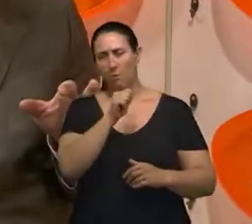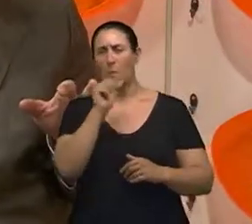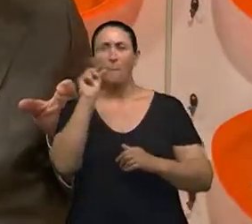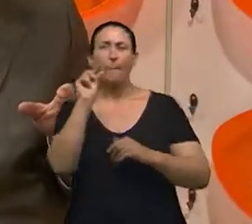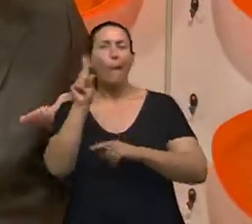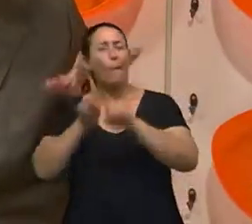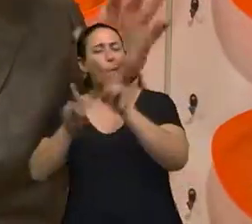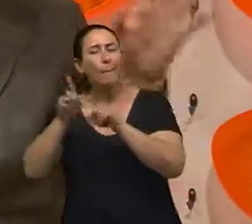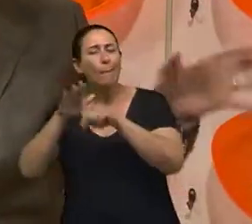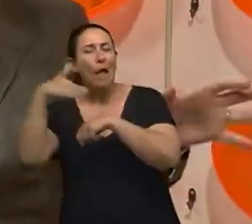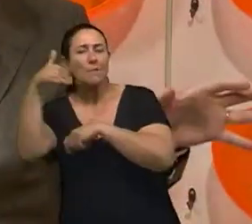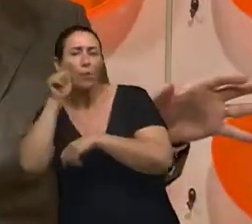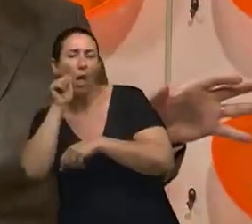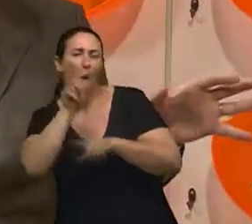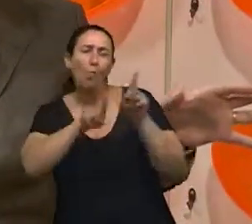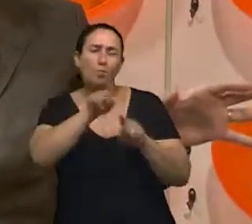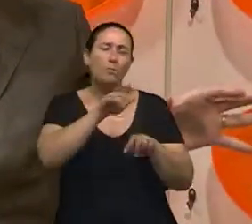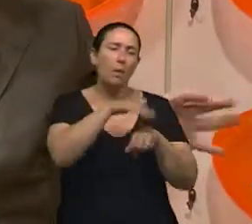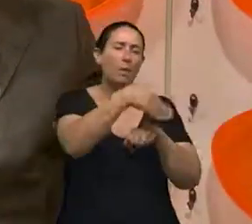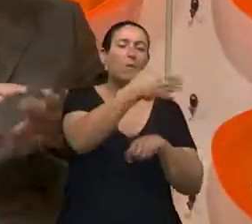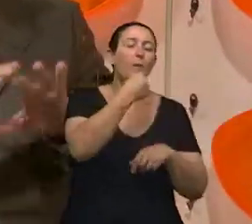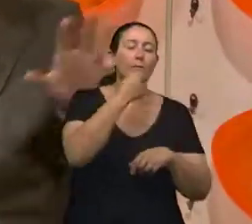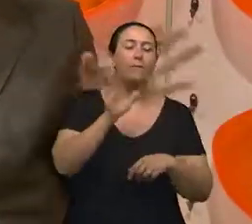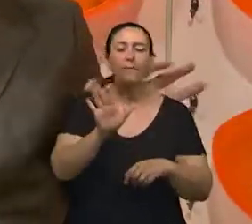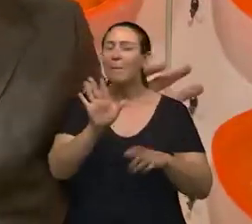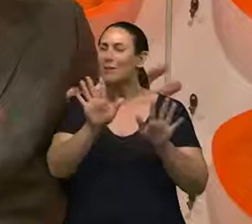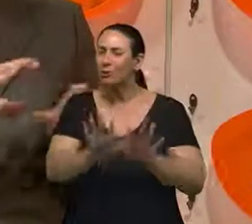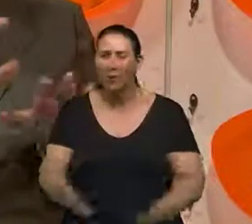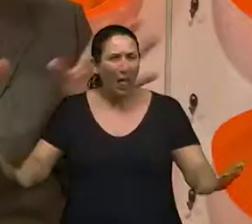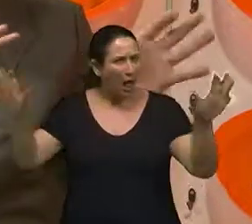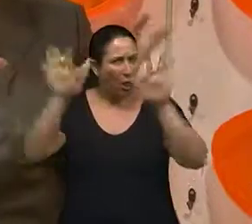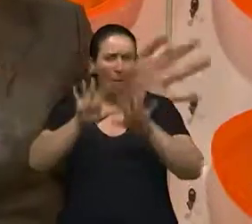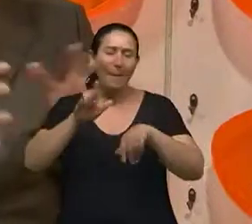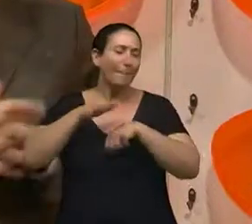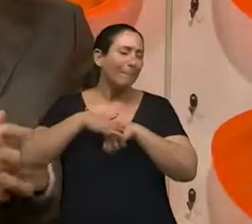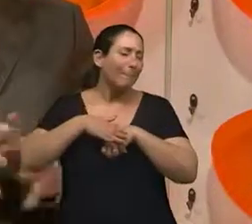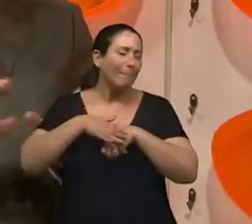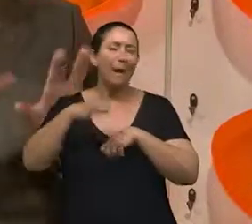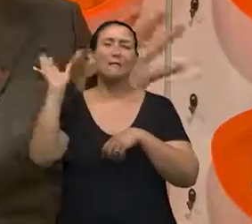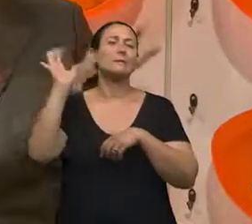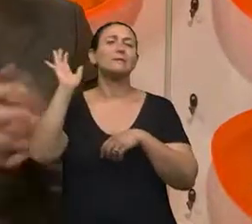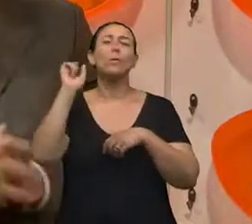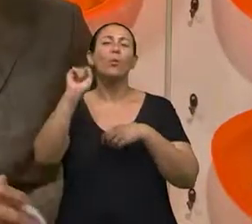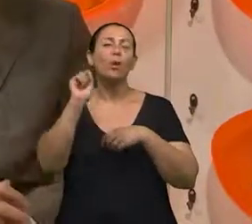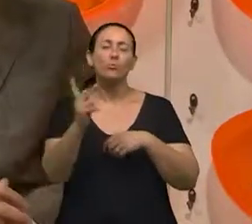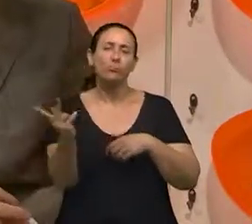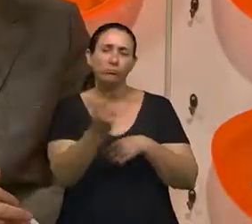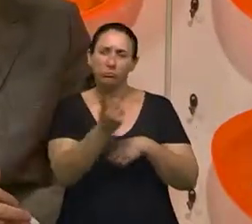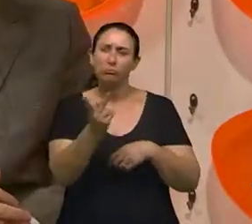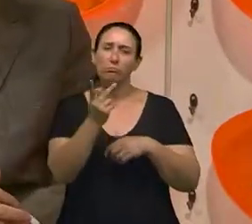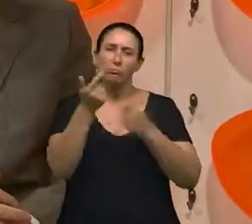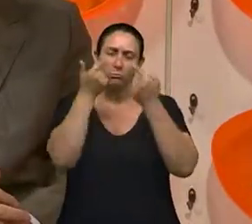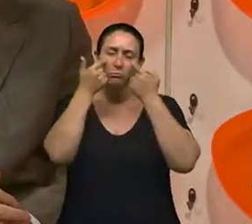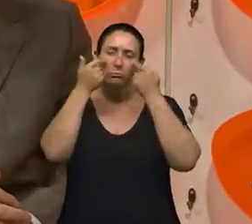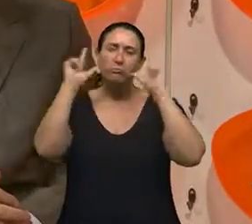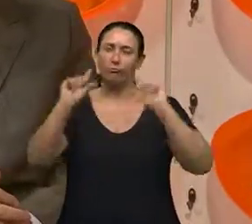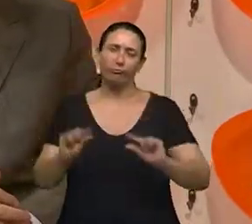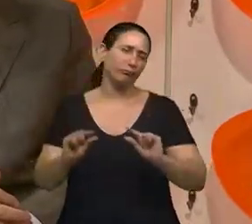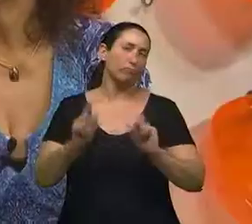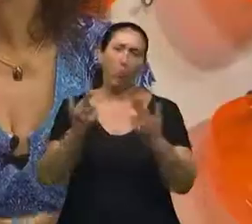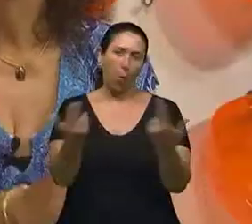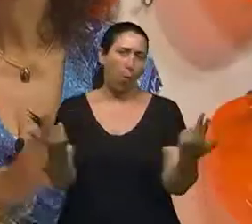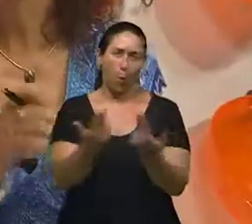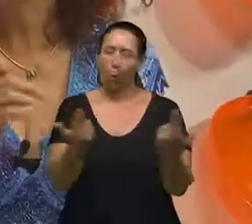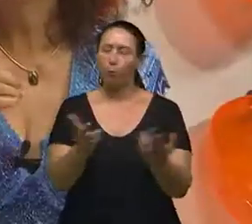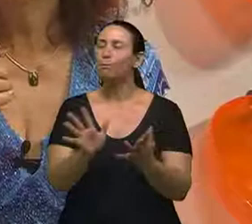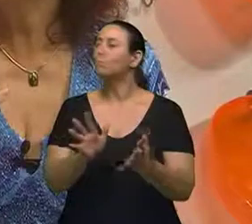mais algumas em mulheres, um pouco mais algumas em homens. Mas, em geral, pode-se ter nas dois gêneros de pessoas.